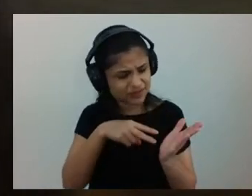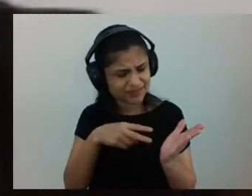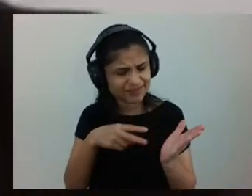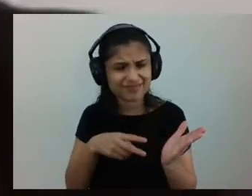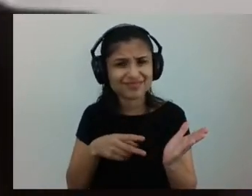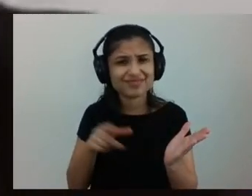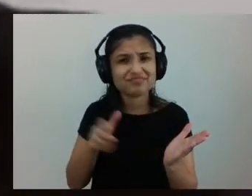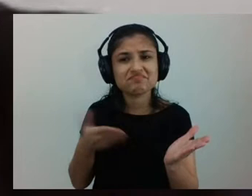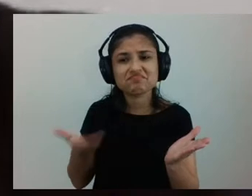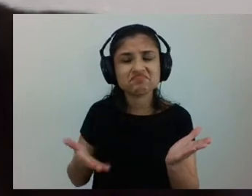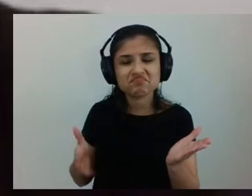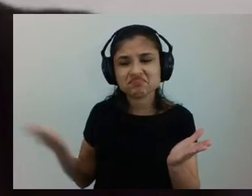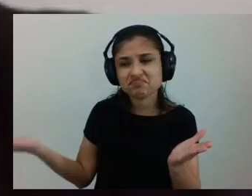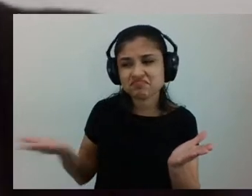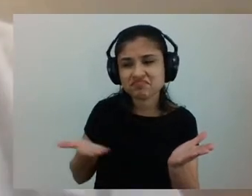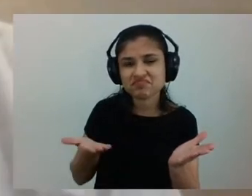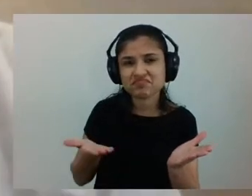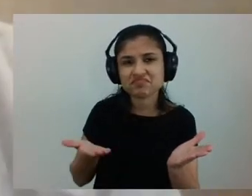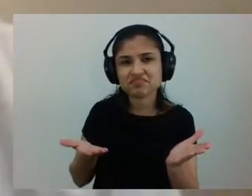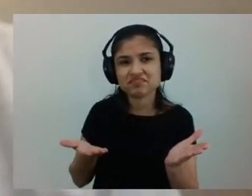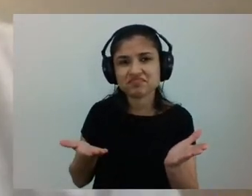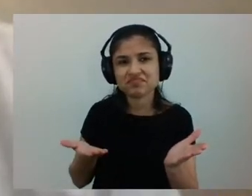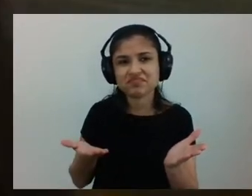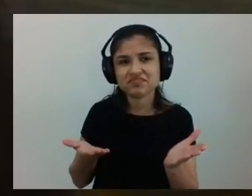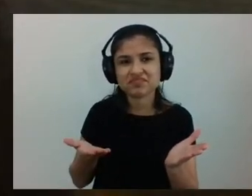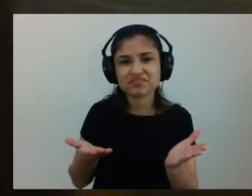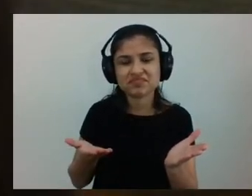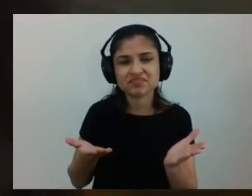Deu céu, né? Professor Fernando.